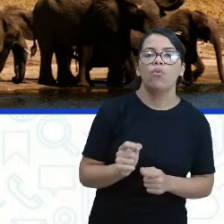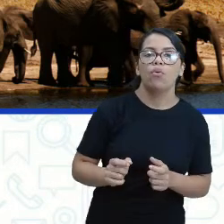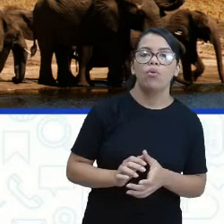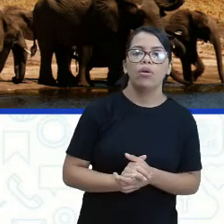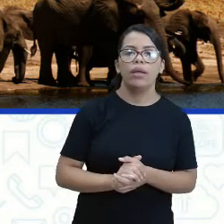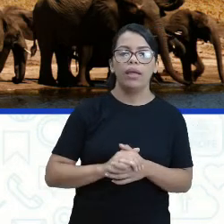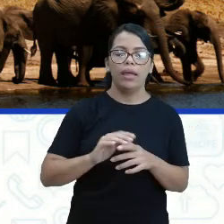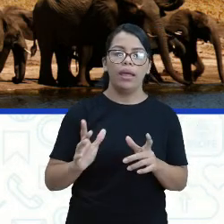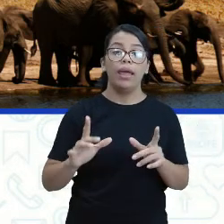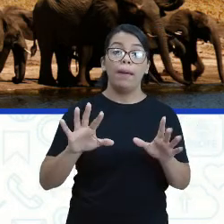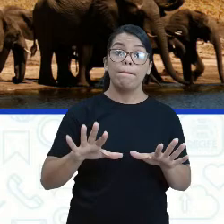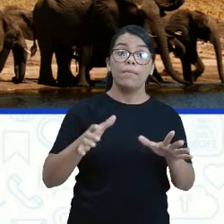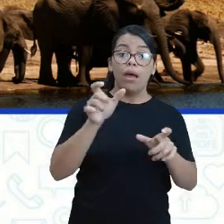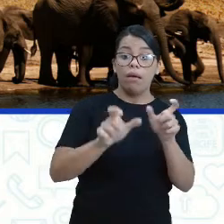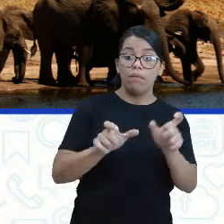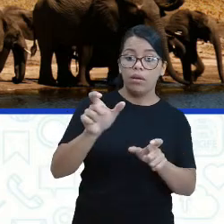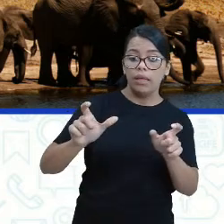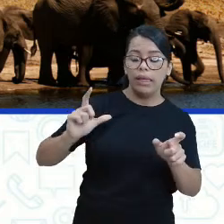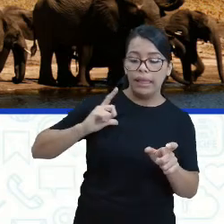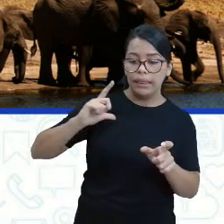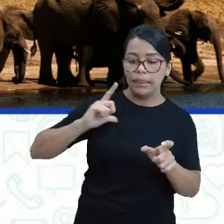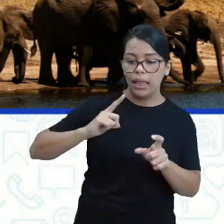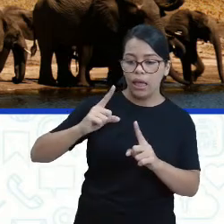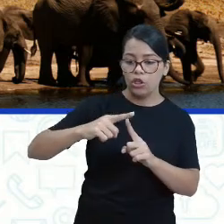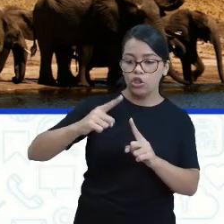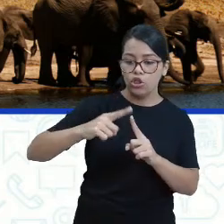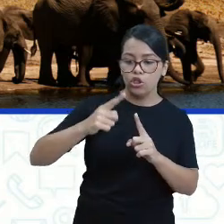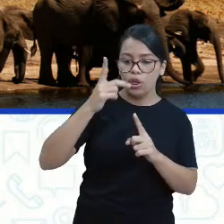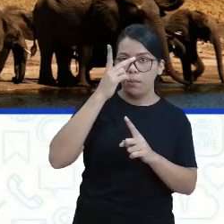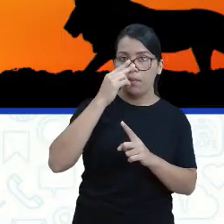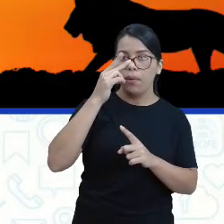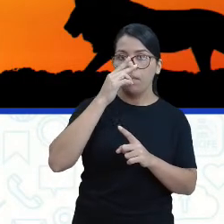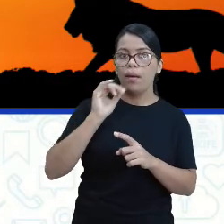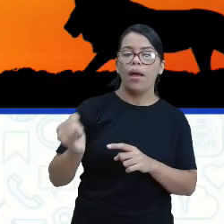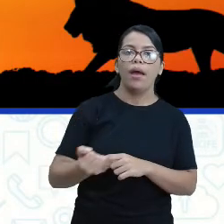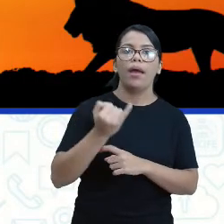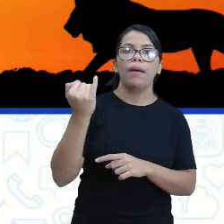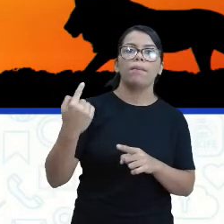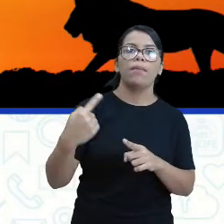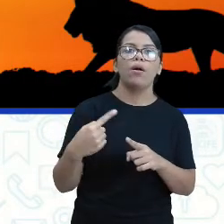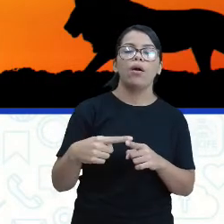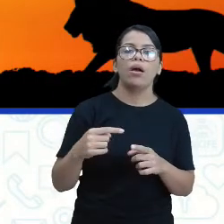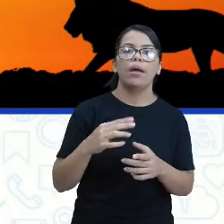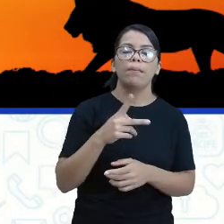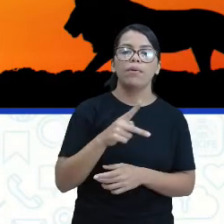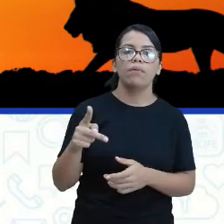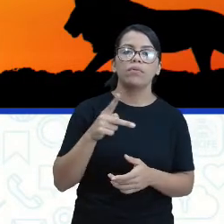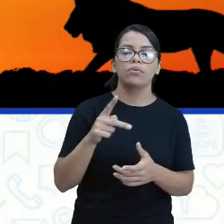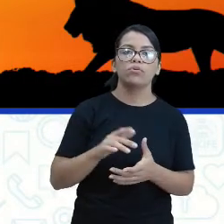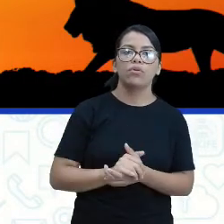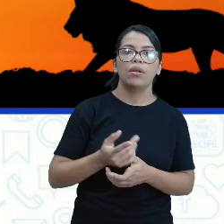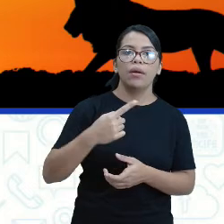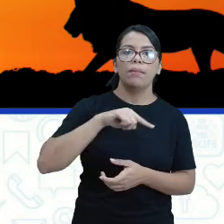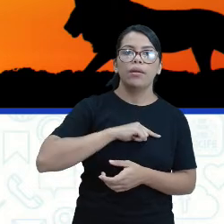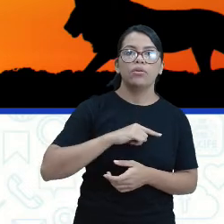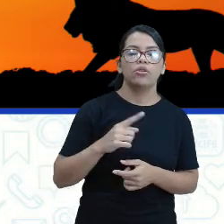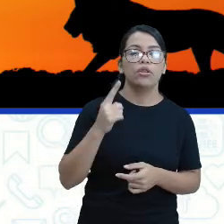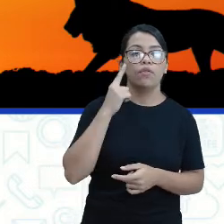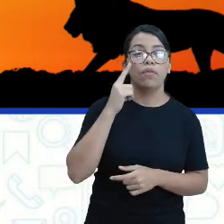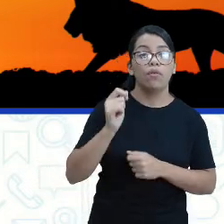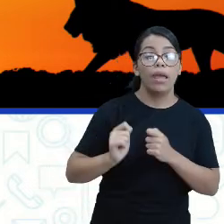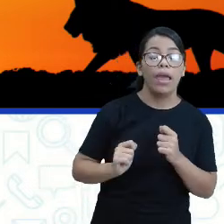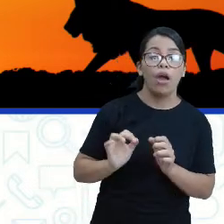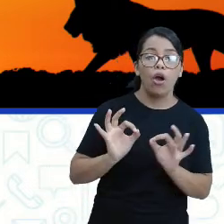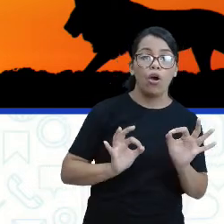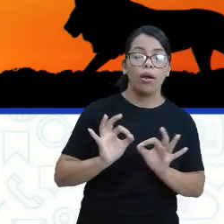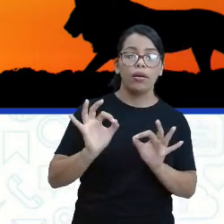dentre aqueles indivíduos da mesma espécie, tá certo? Isso é super importante, porque, professora, para essa manutenção da